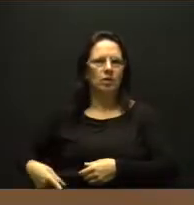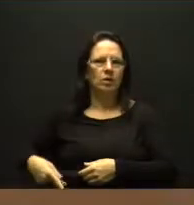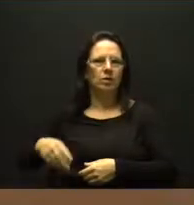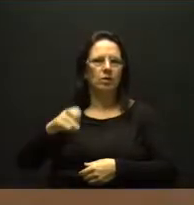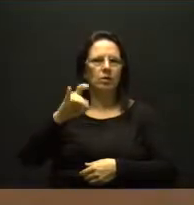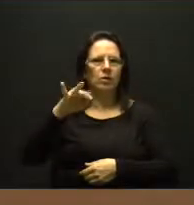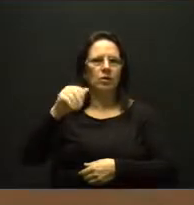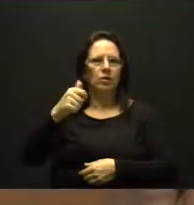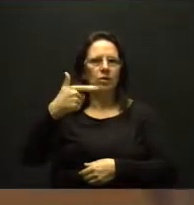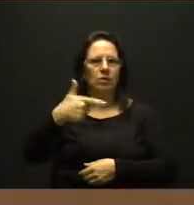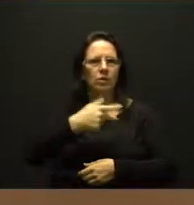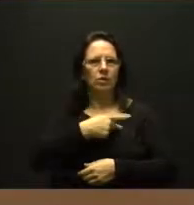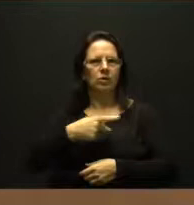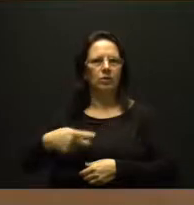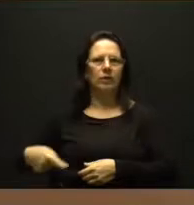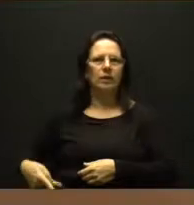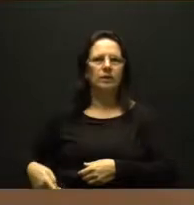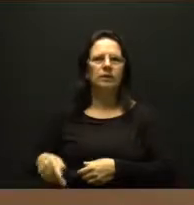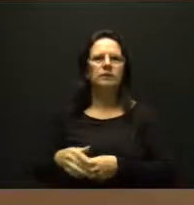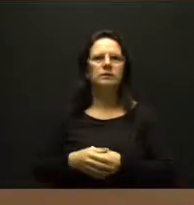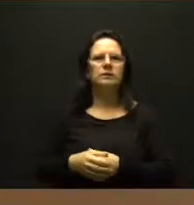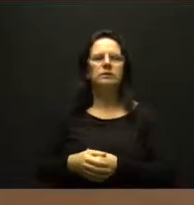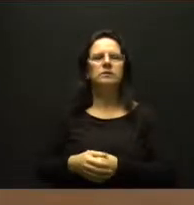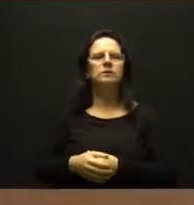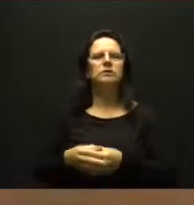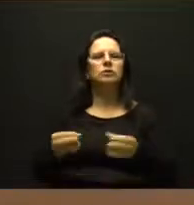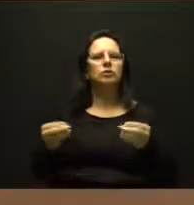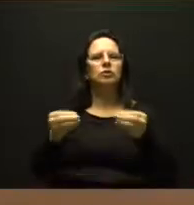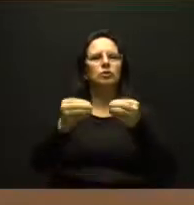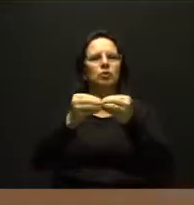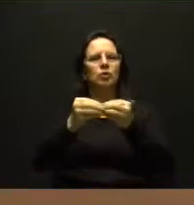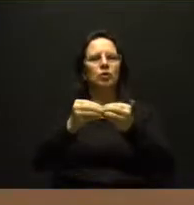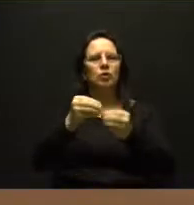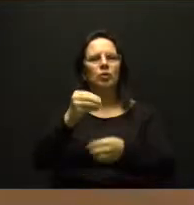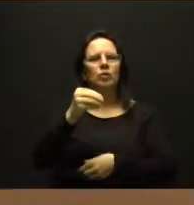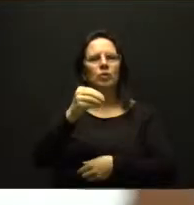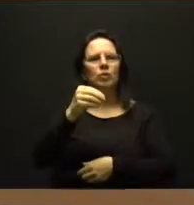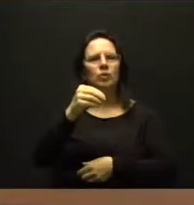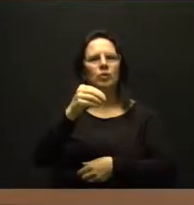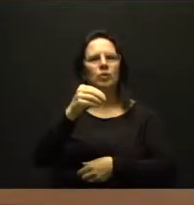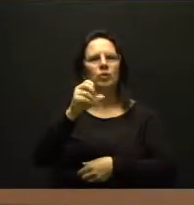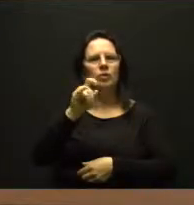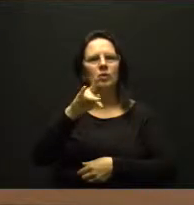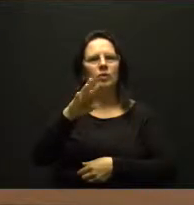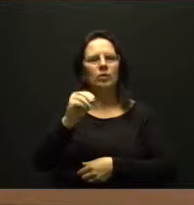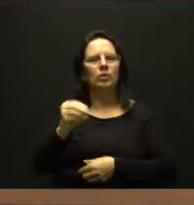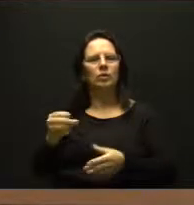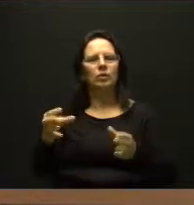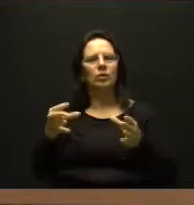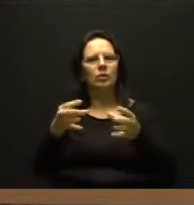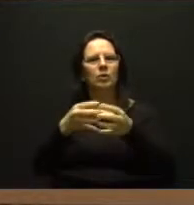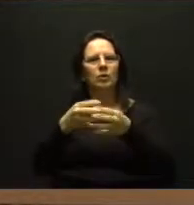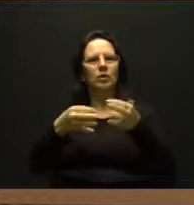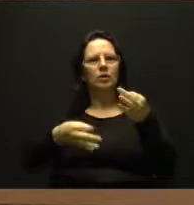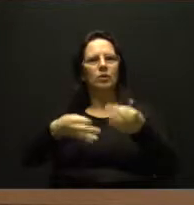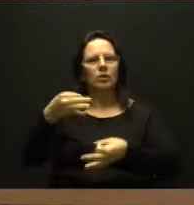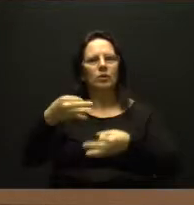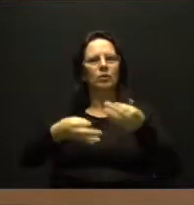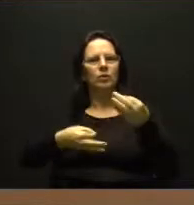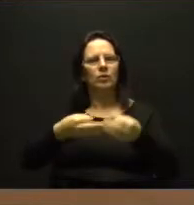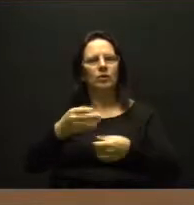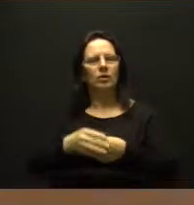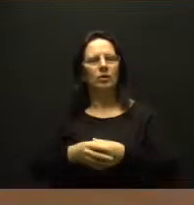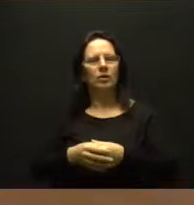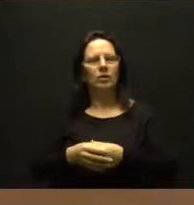conversar ananice desse presidente sérgio augusto santana membro comissão de finanças e orçamento e